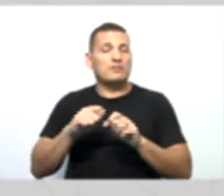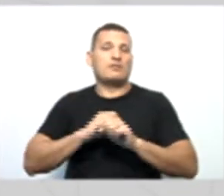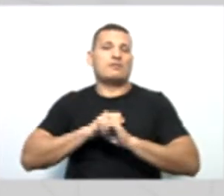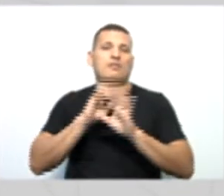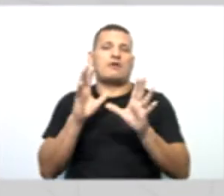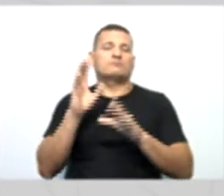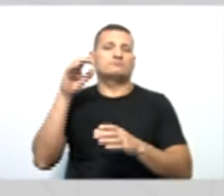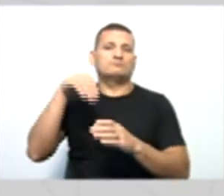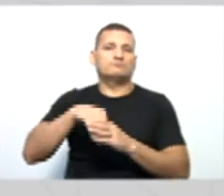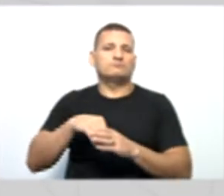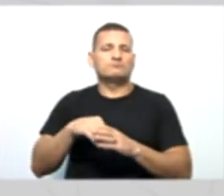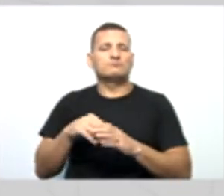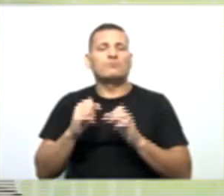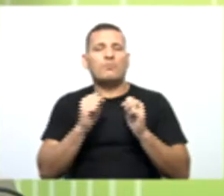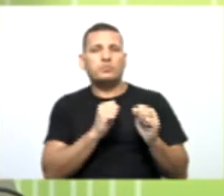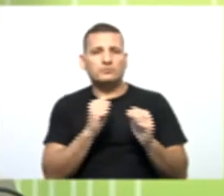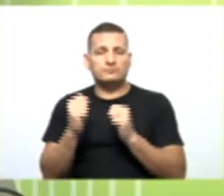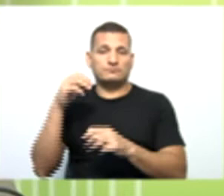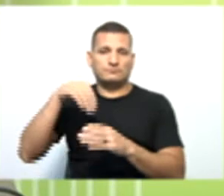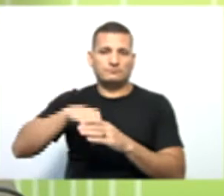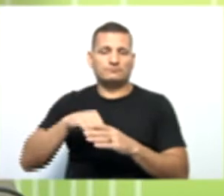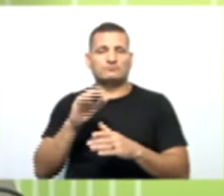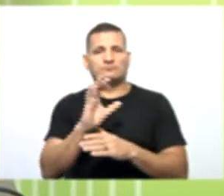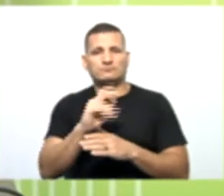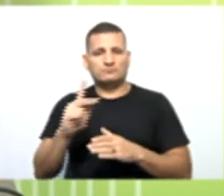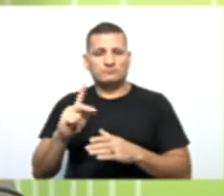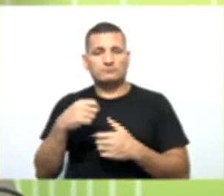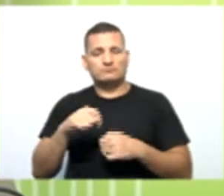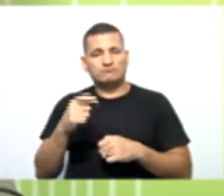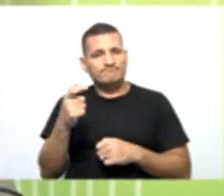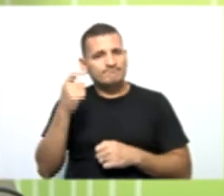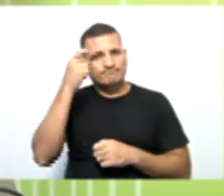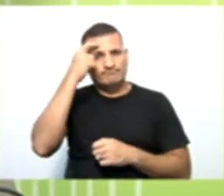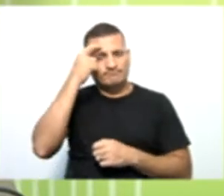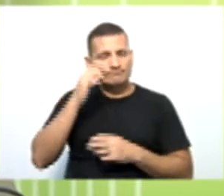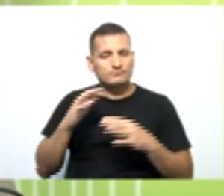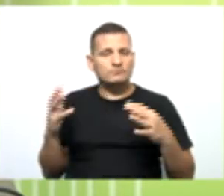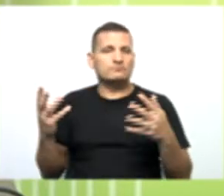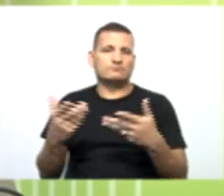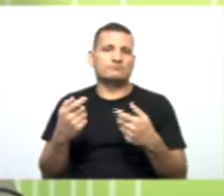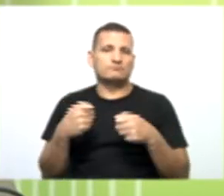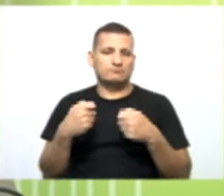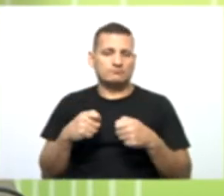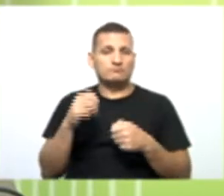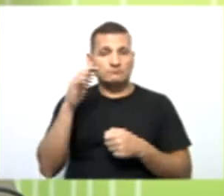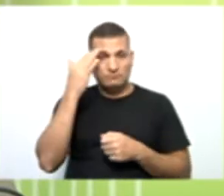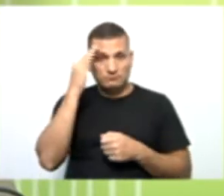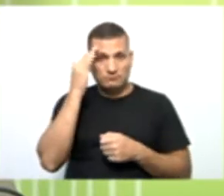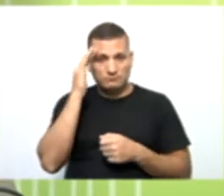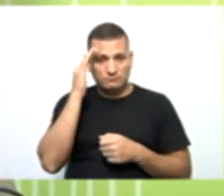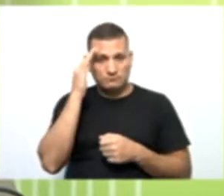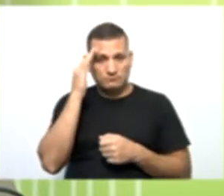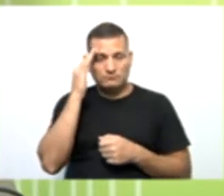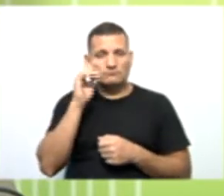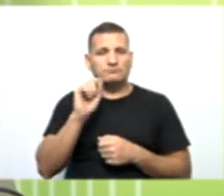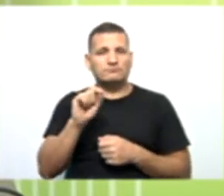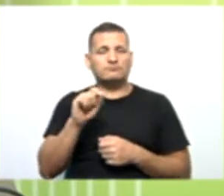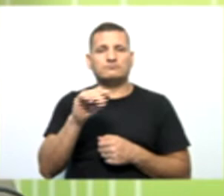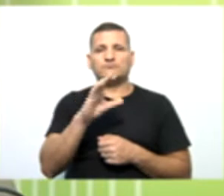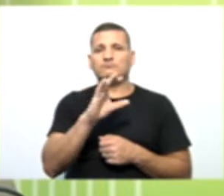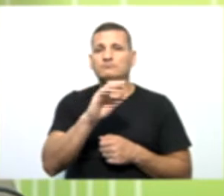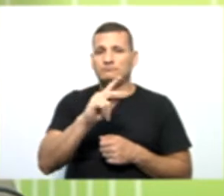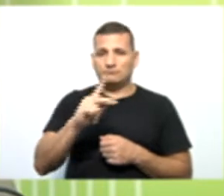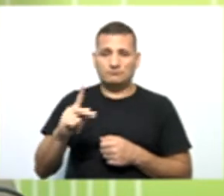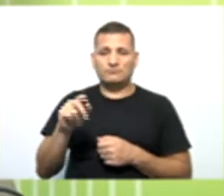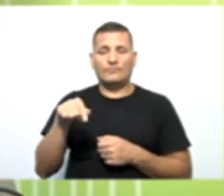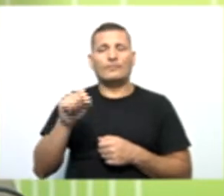A partilha de poder, ela deve ser consentida por todos. Todos devem compreender que a cooperativa